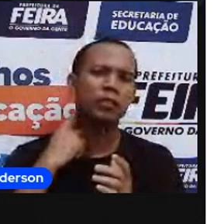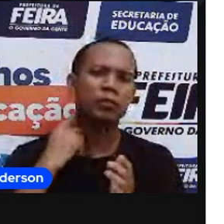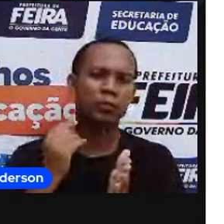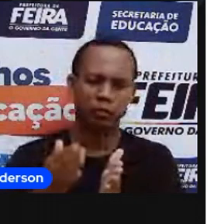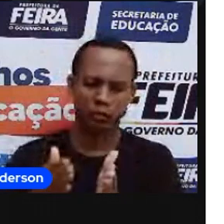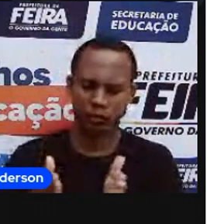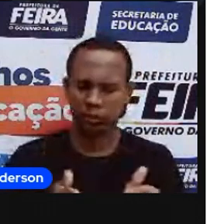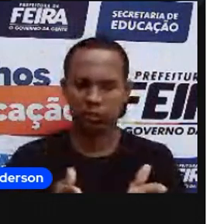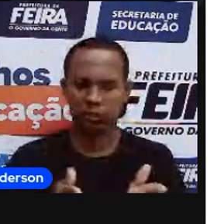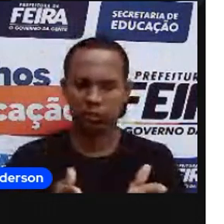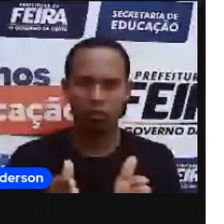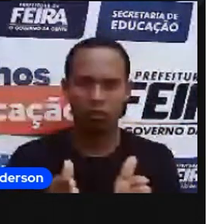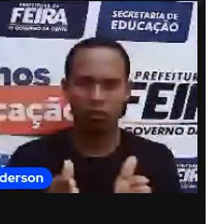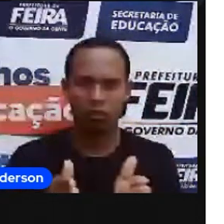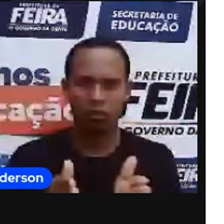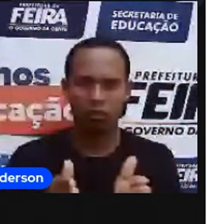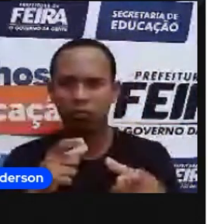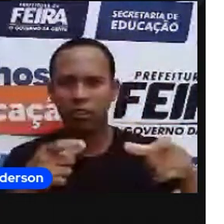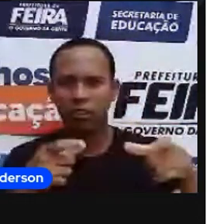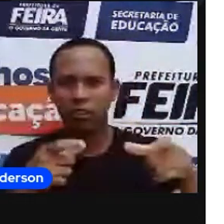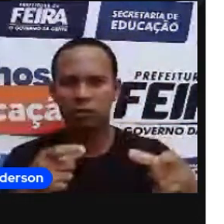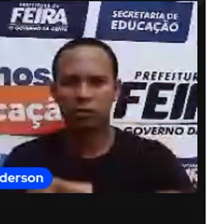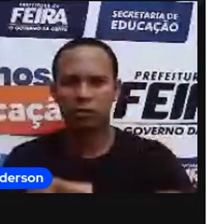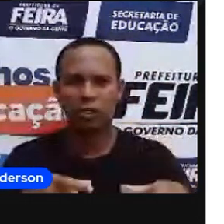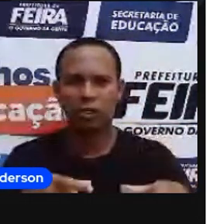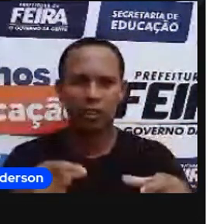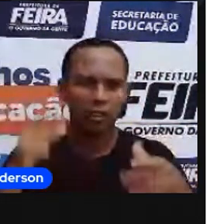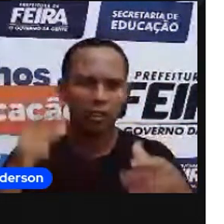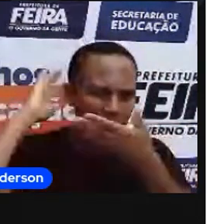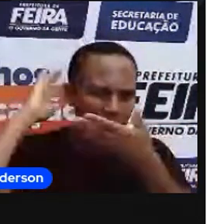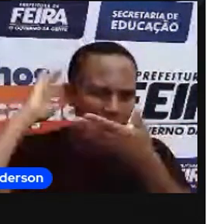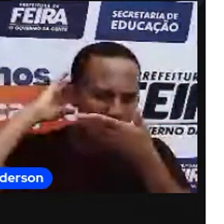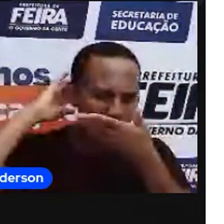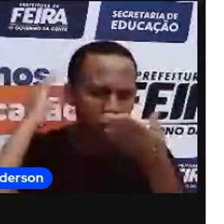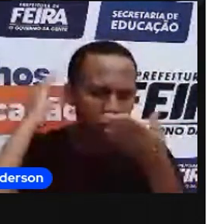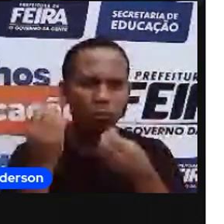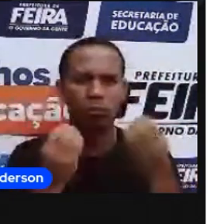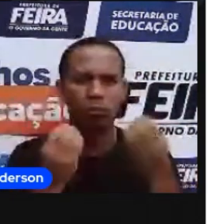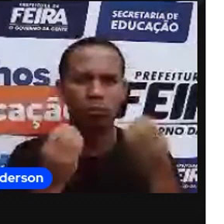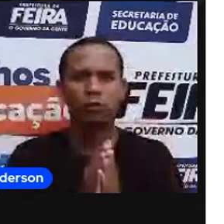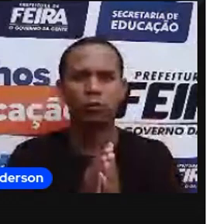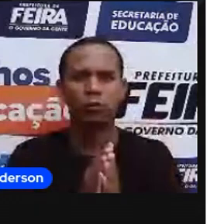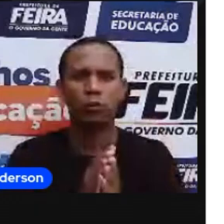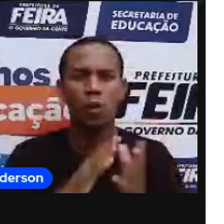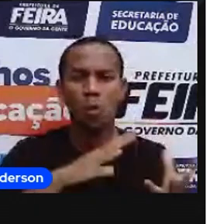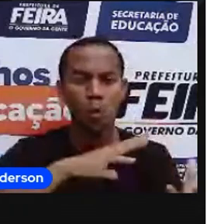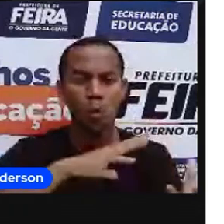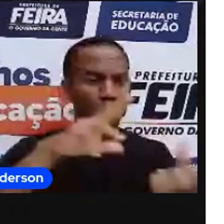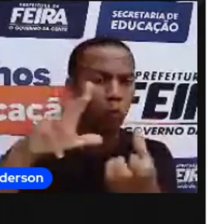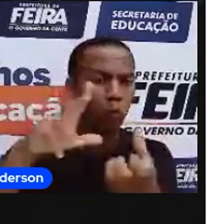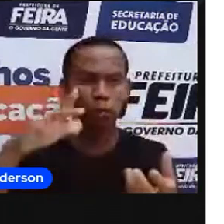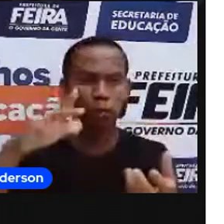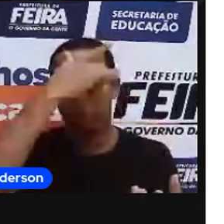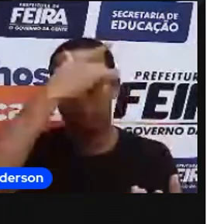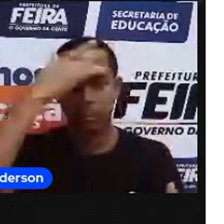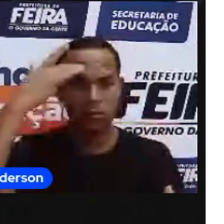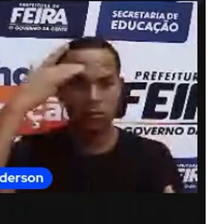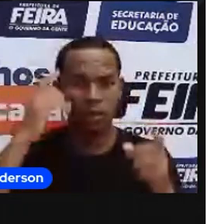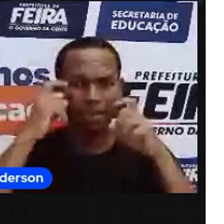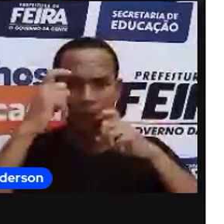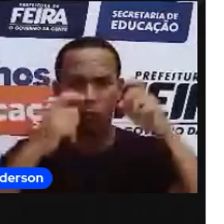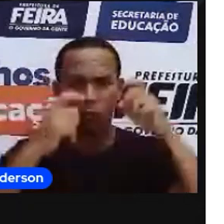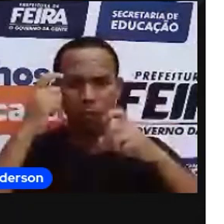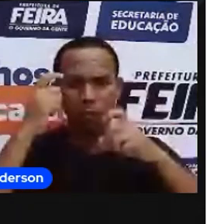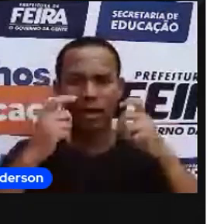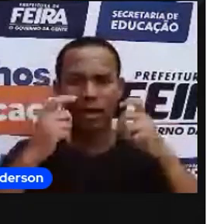regiões o quê? Indígenas. Em todo o mundo, os povos estão preocupados com o que fazer para que a